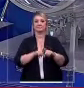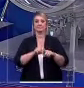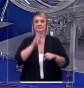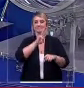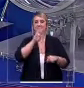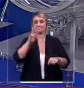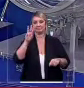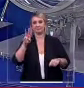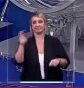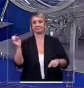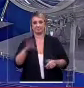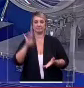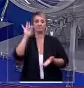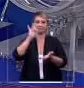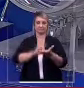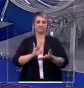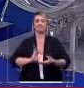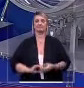Caixa,